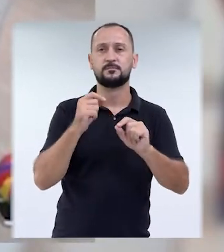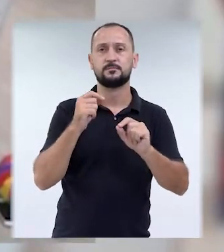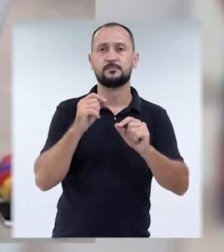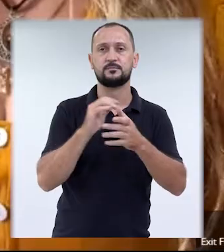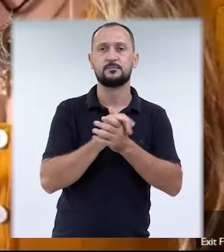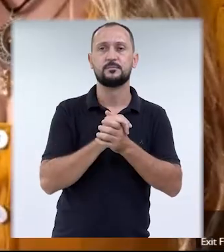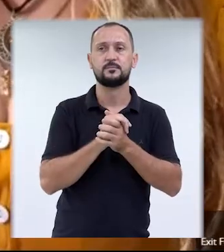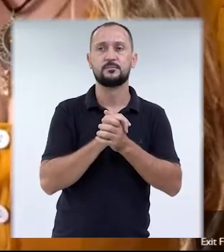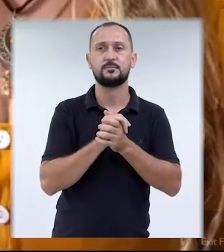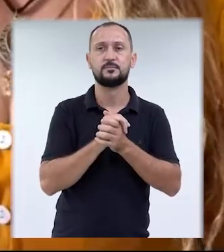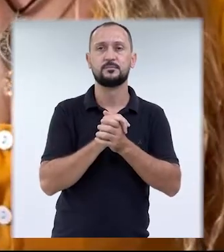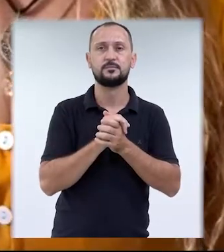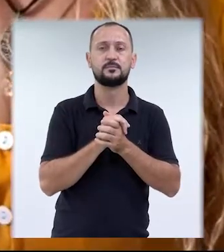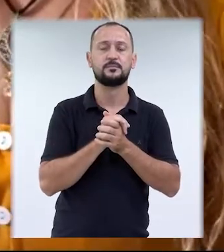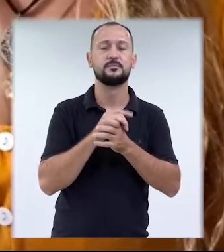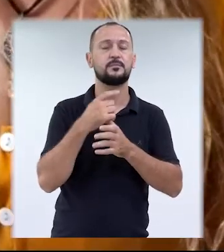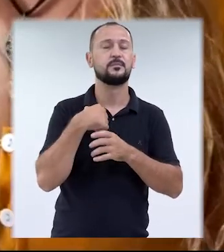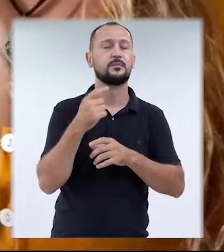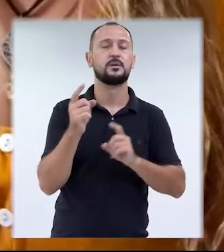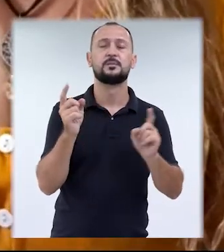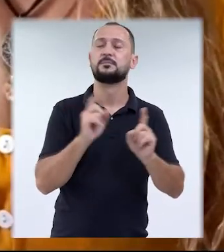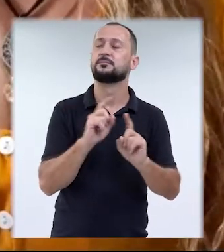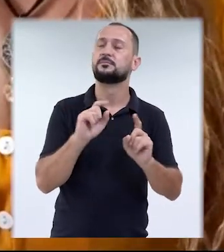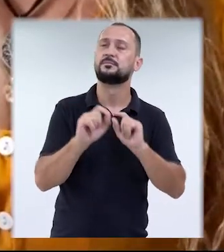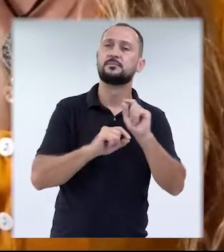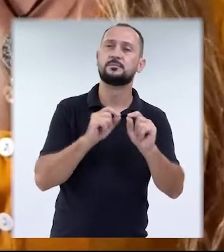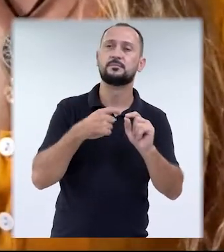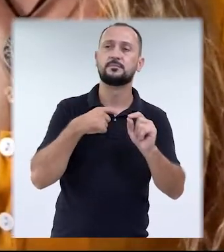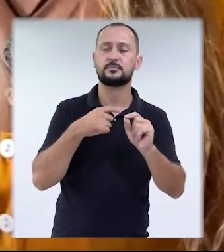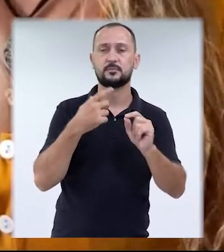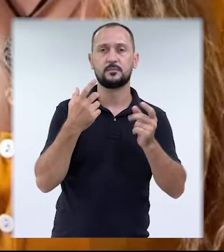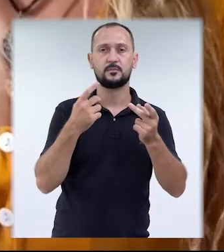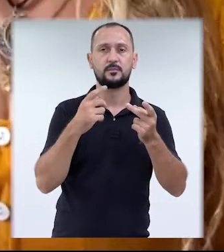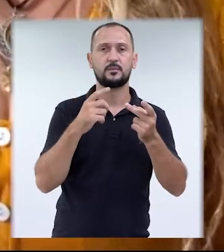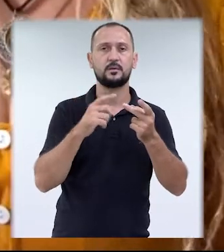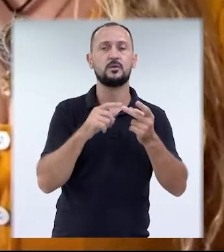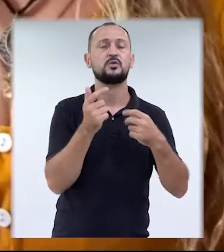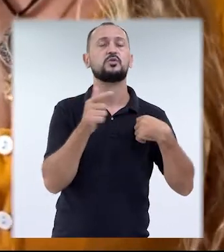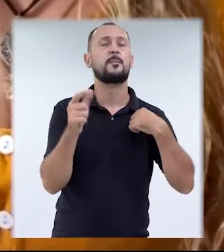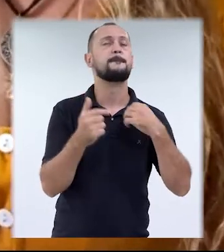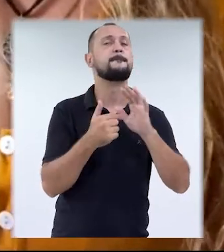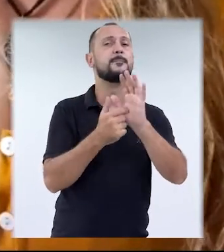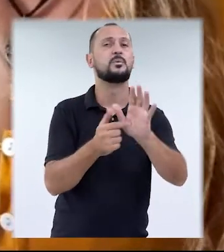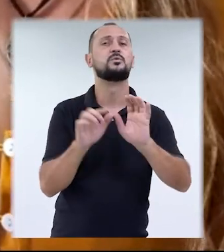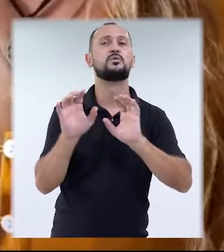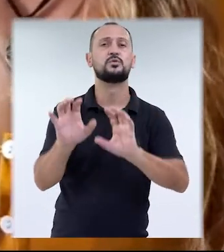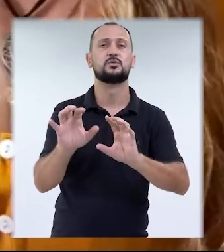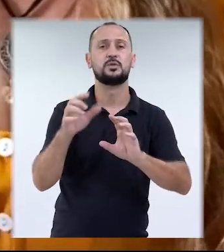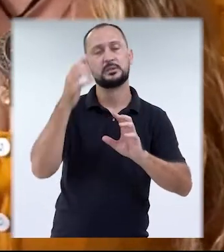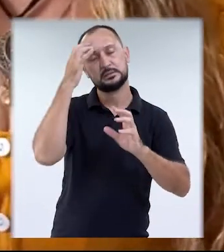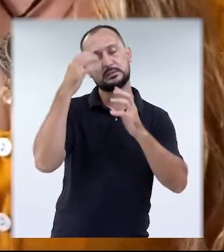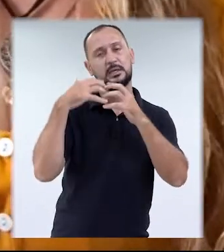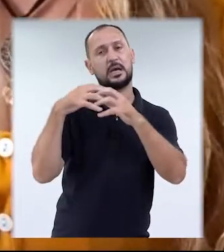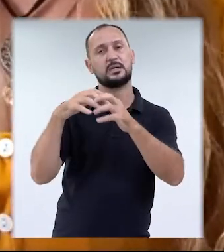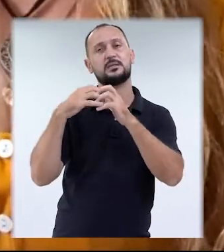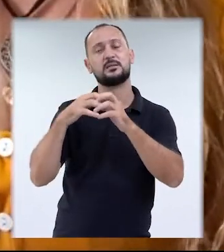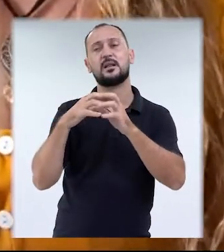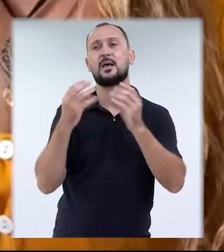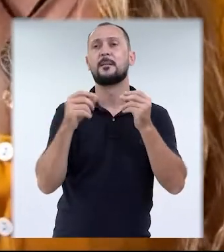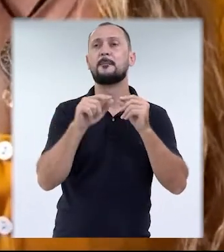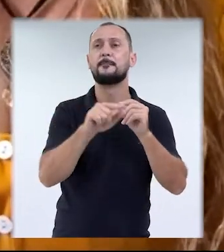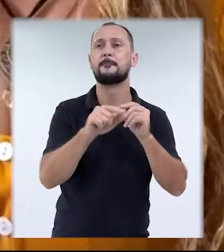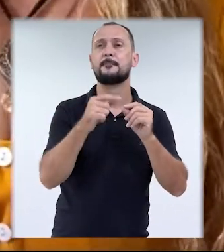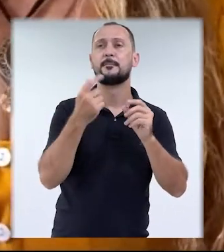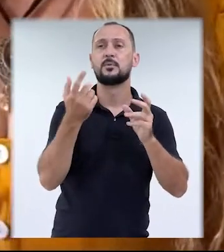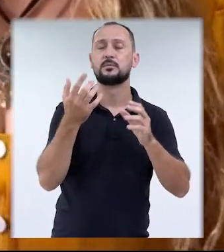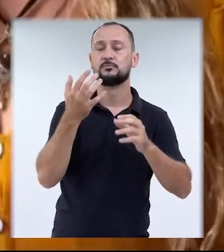dimensão da alma que não é possível ser expressa de outra forma, de uma forma racional, ela é expressa